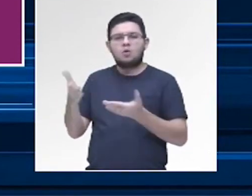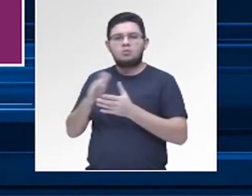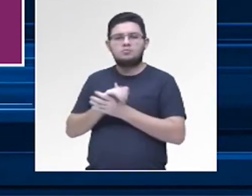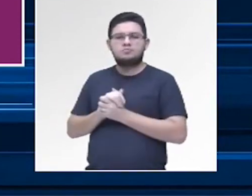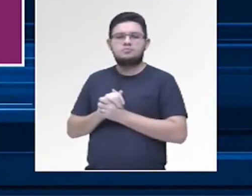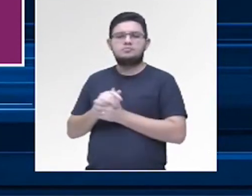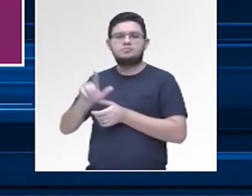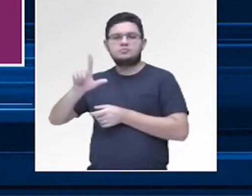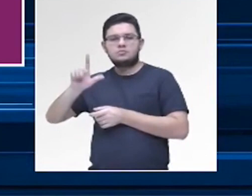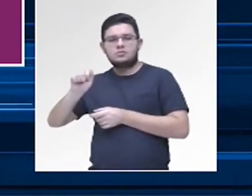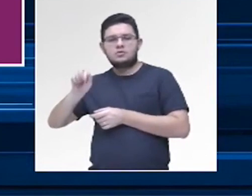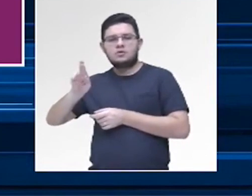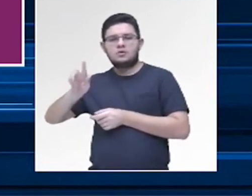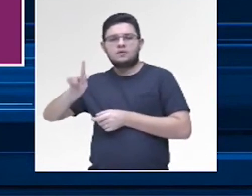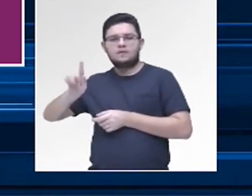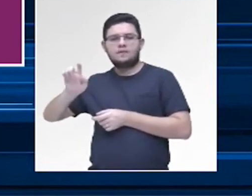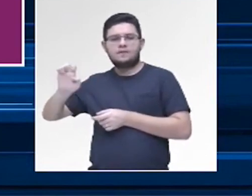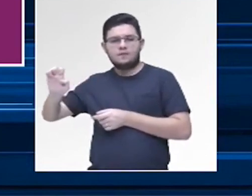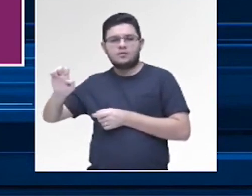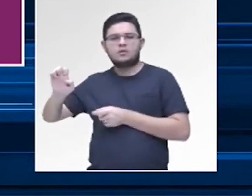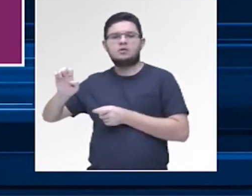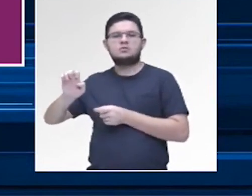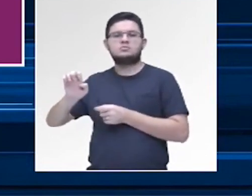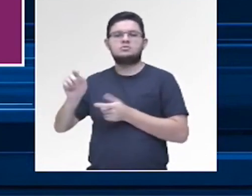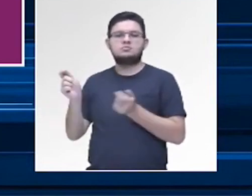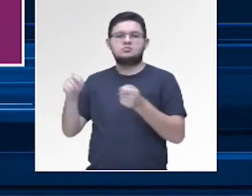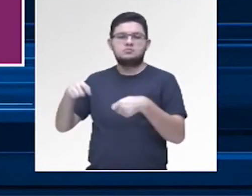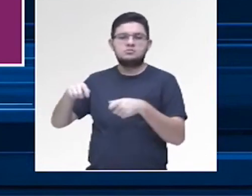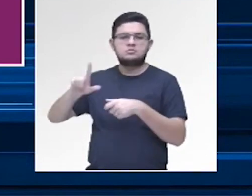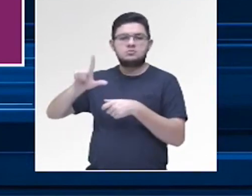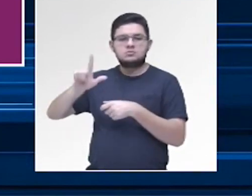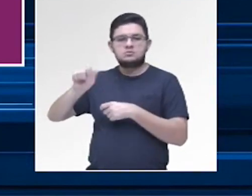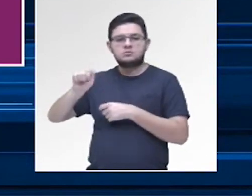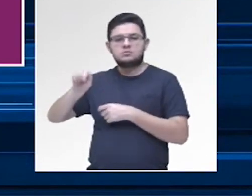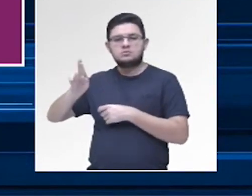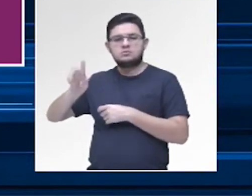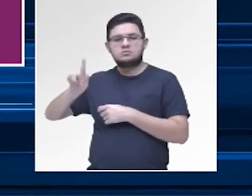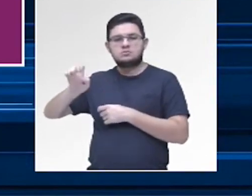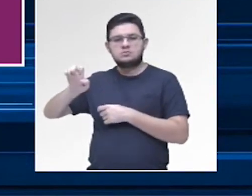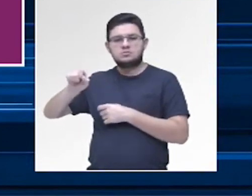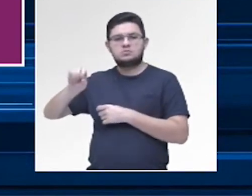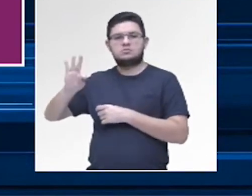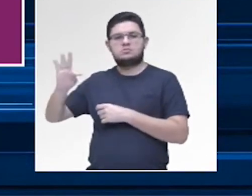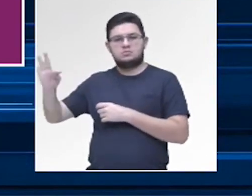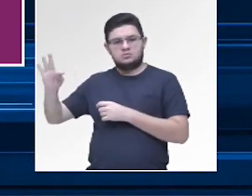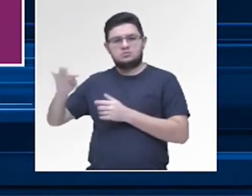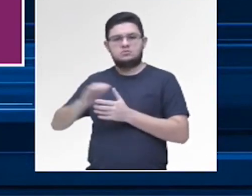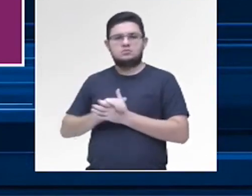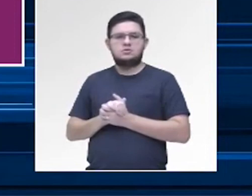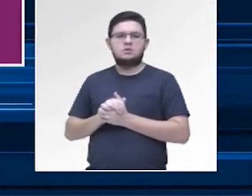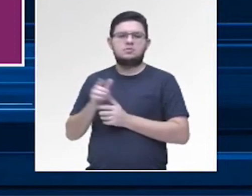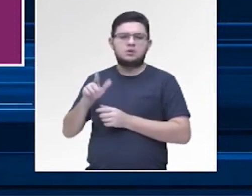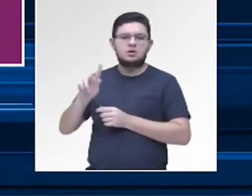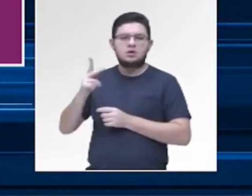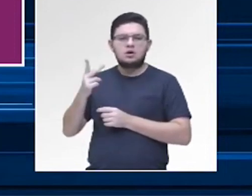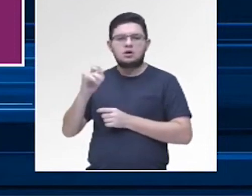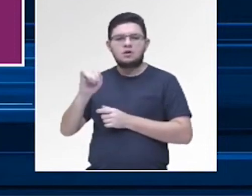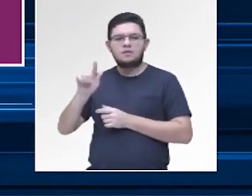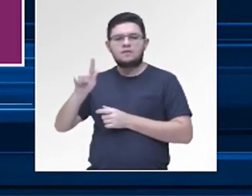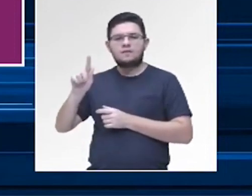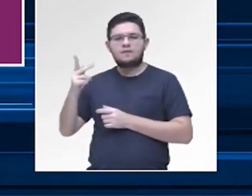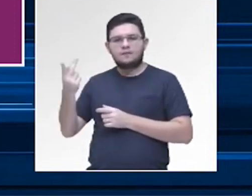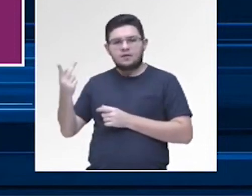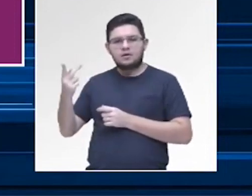a partícula ST e EST. Olha os exemplos. Vimos o large, né, que vira the largest, o high, que vira